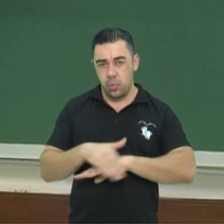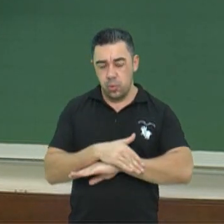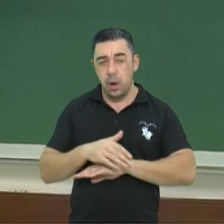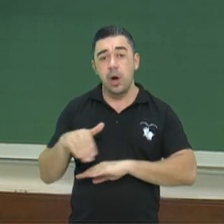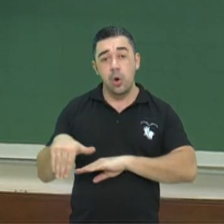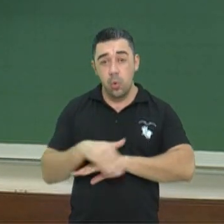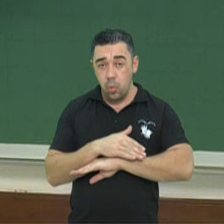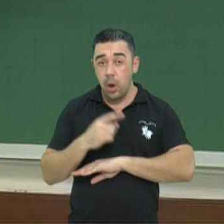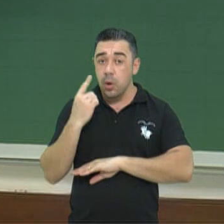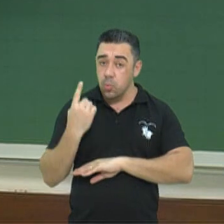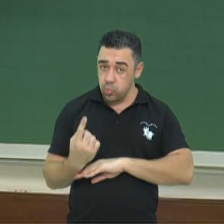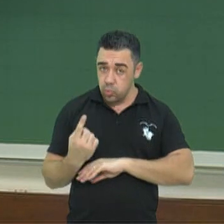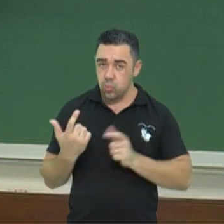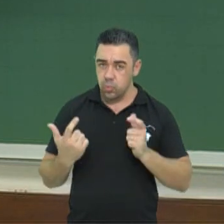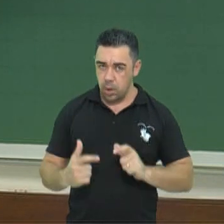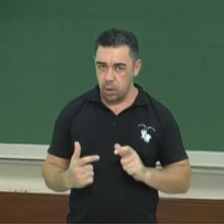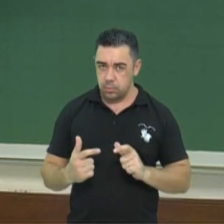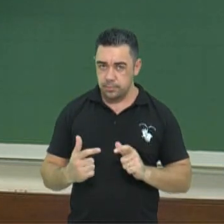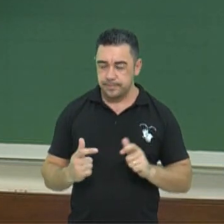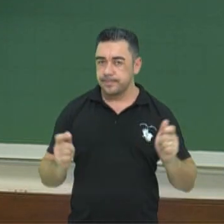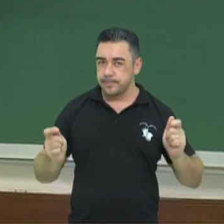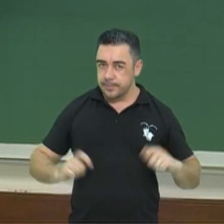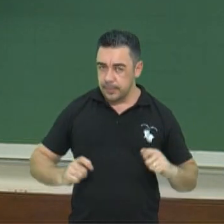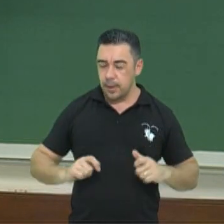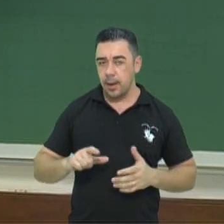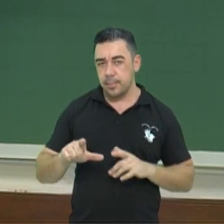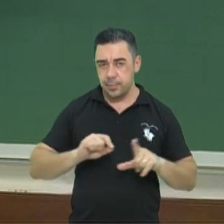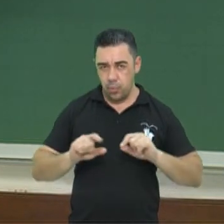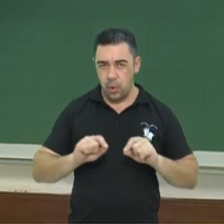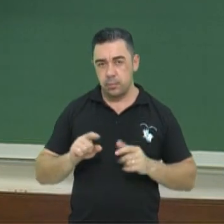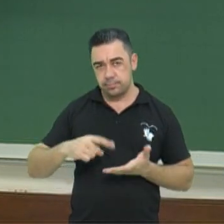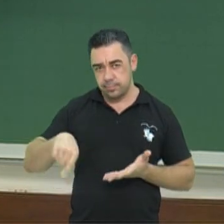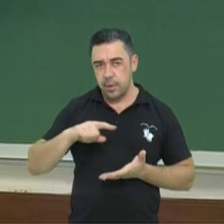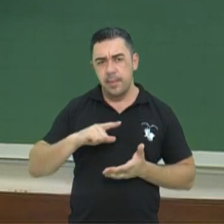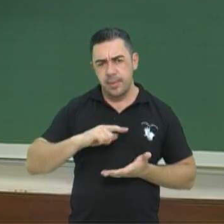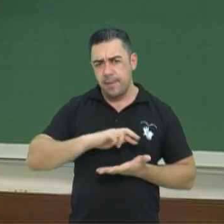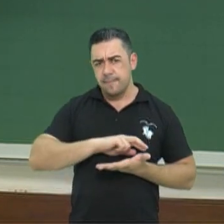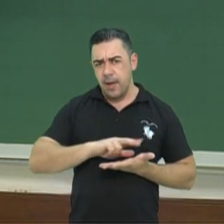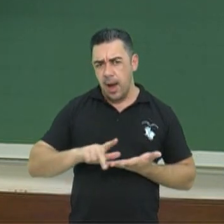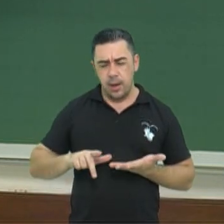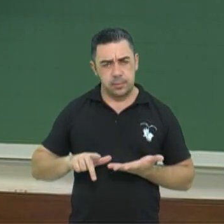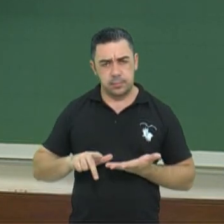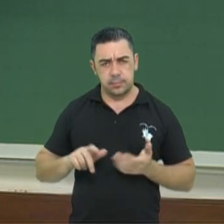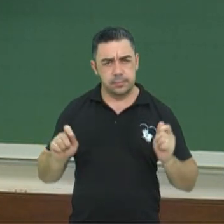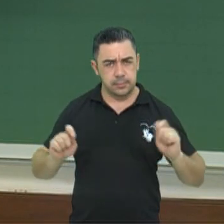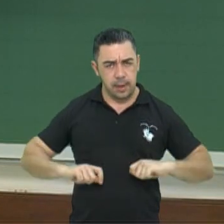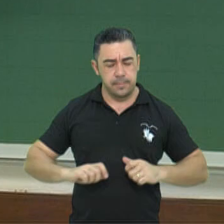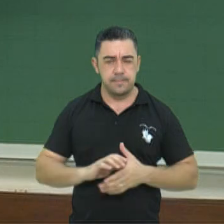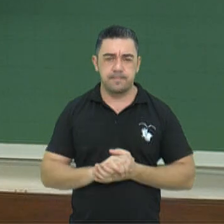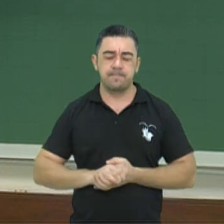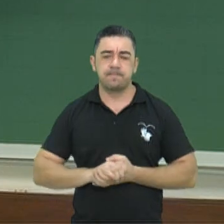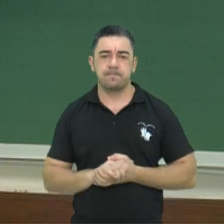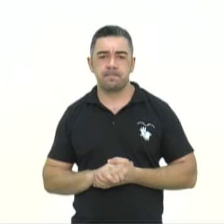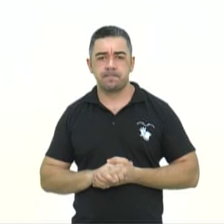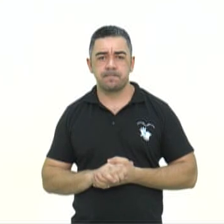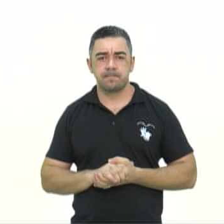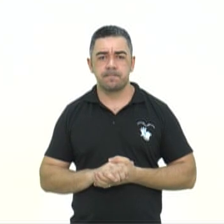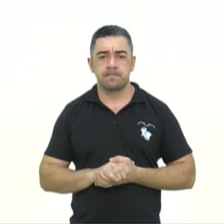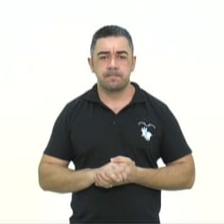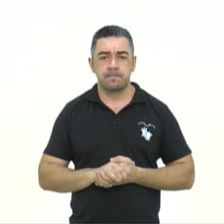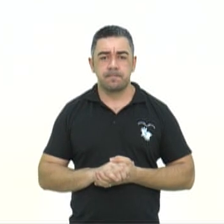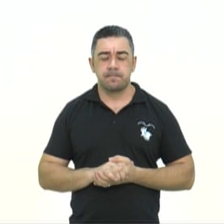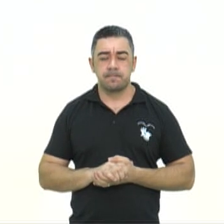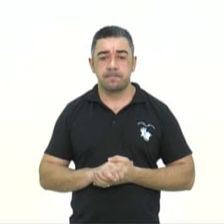é um palco, né, que os artistas escolhem, mas existem vários outros possíveis.